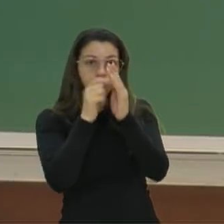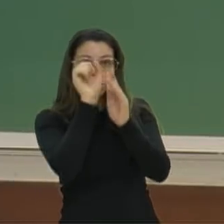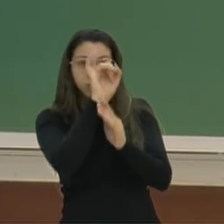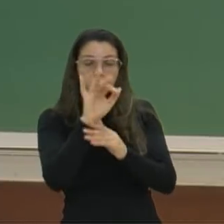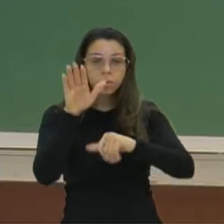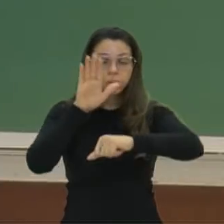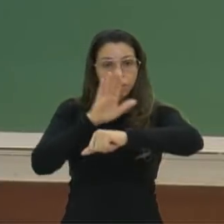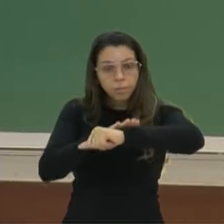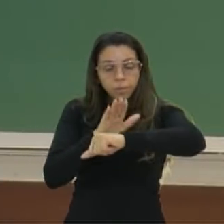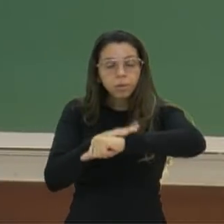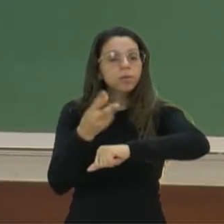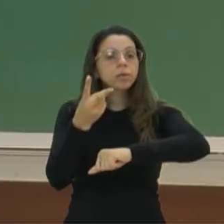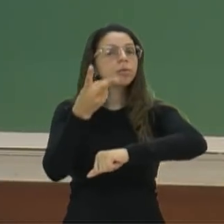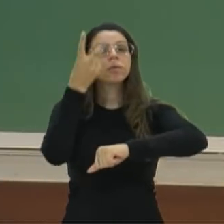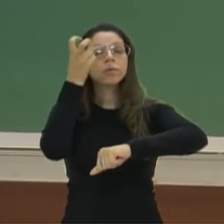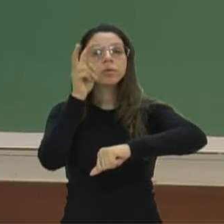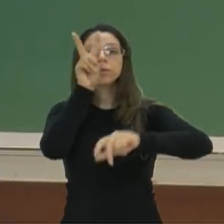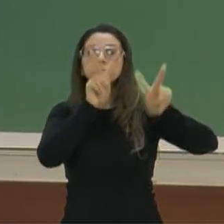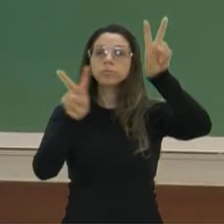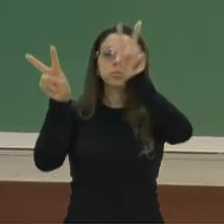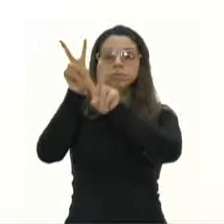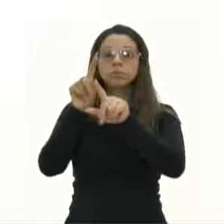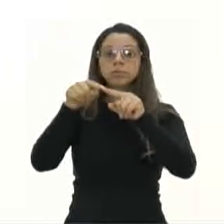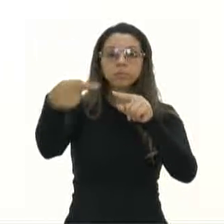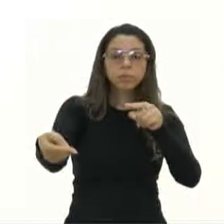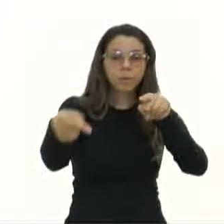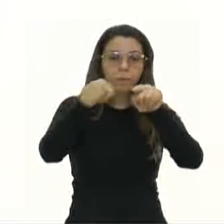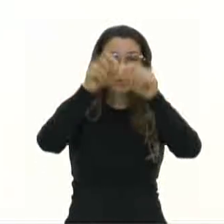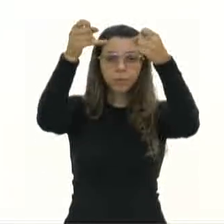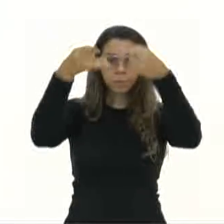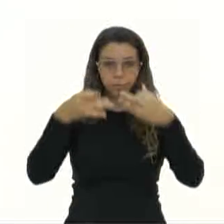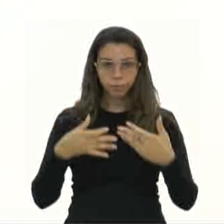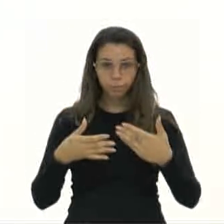vocês, quero ver se vocês conseguem fazer a leitura e eu volto para explicar.